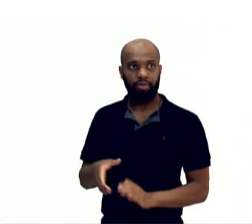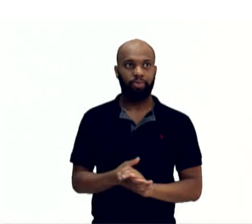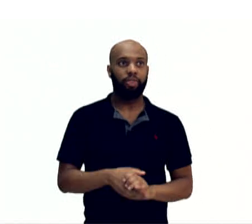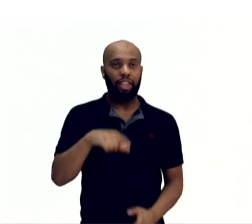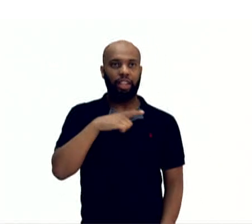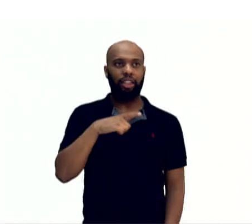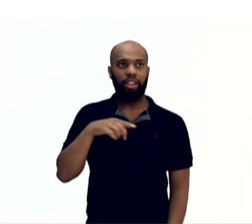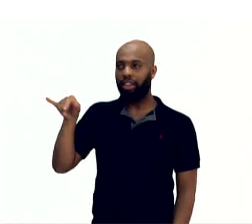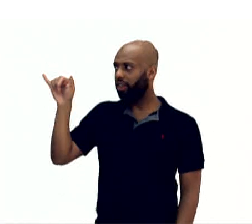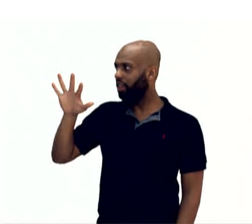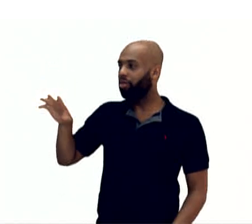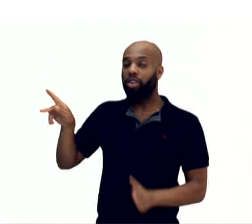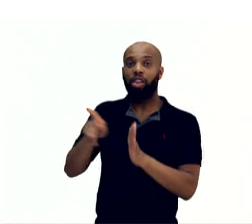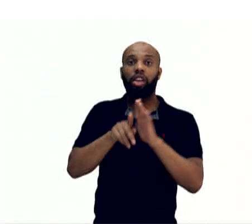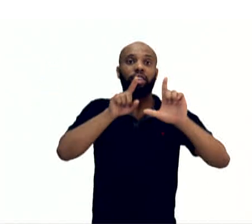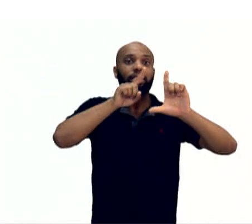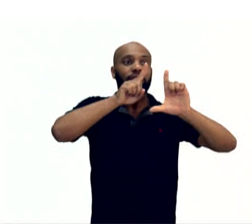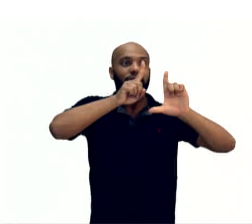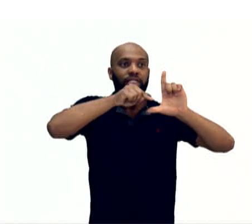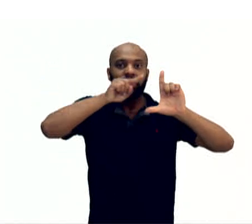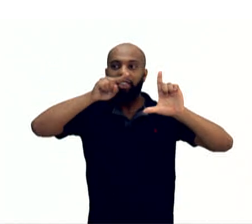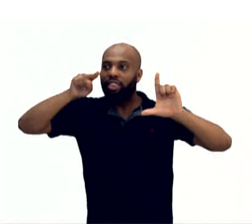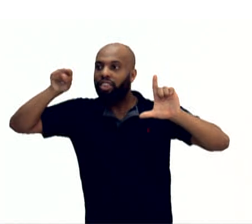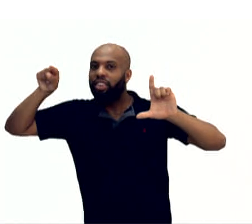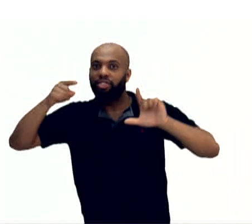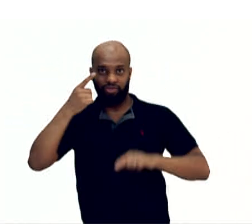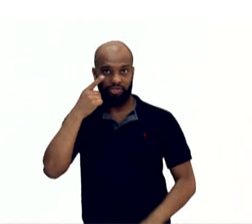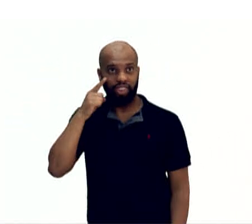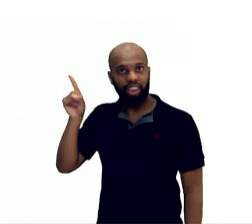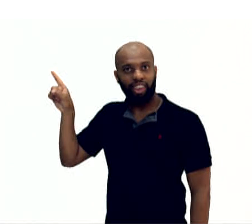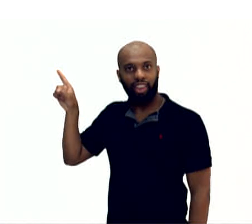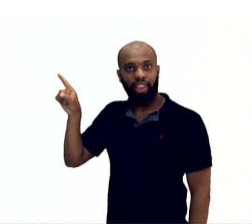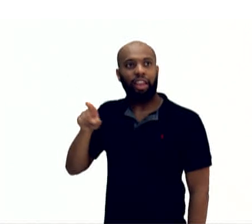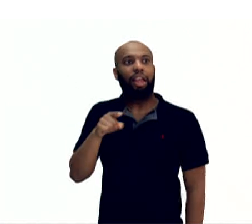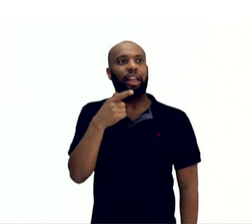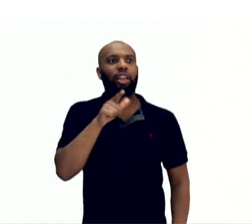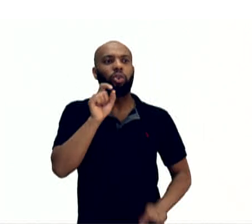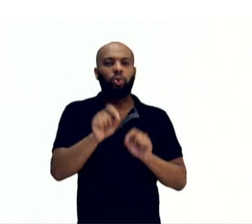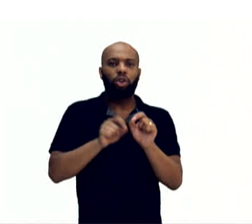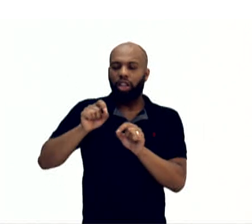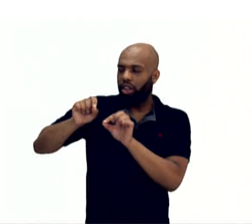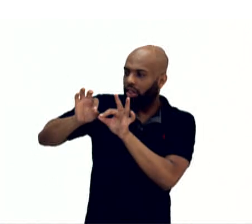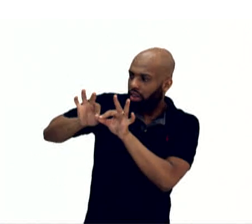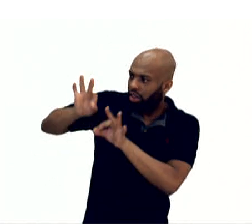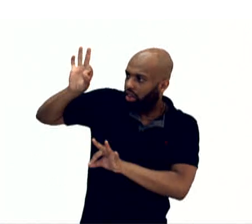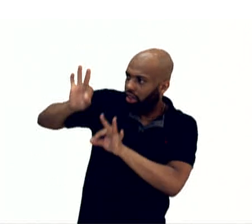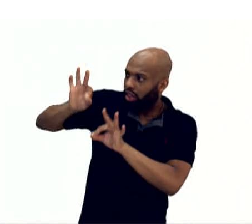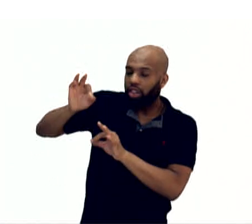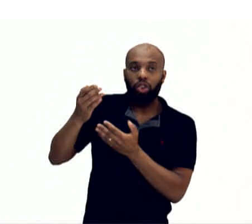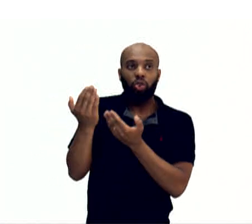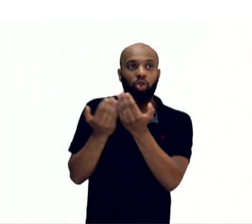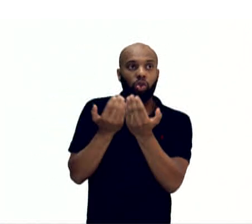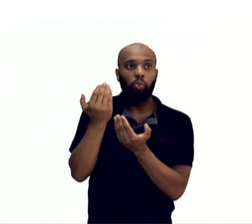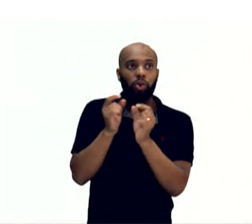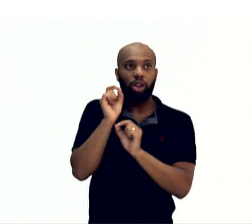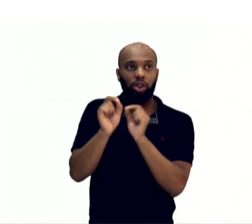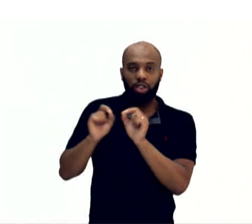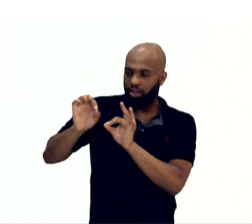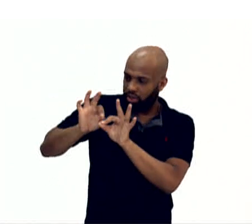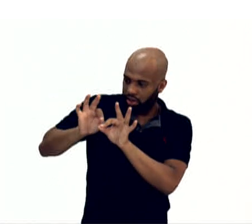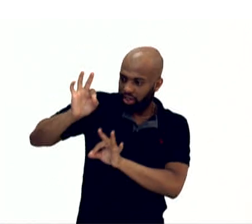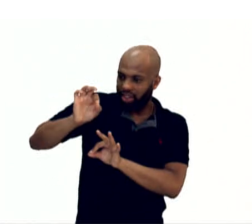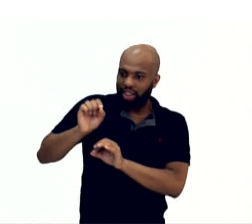estou fazendo o quê? Eu estou comparando uma coisa com uma outra coisa, não é verdade? Muito